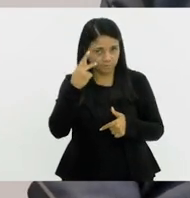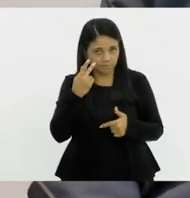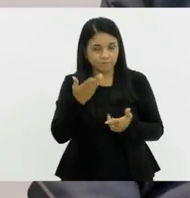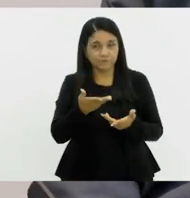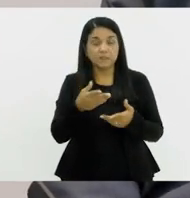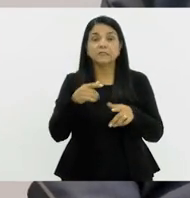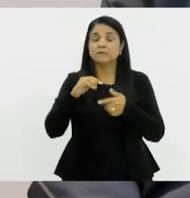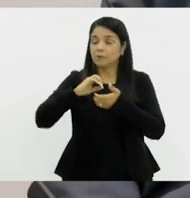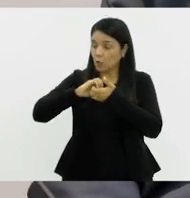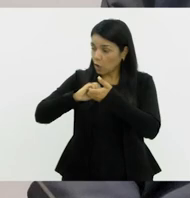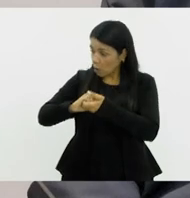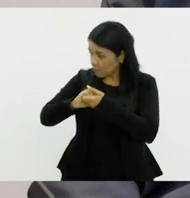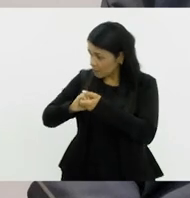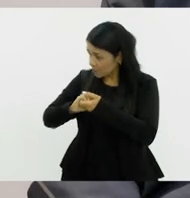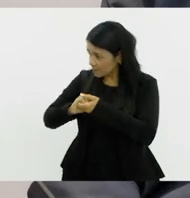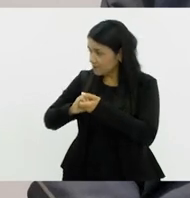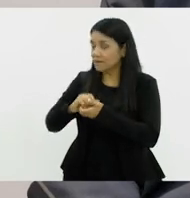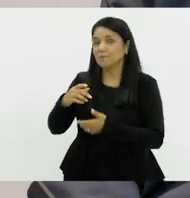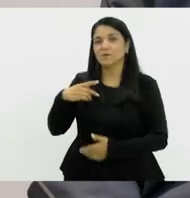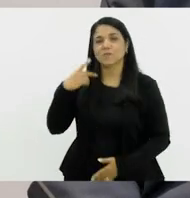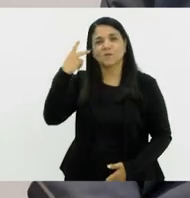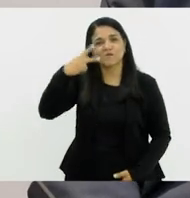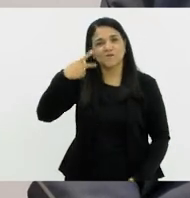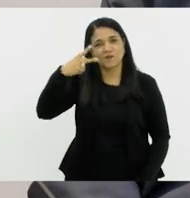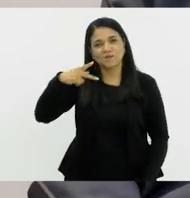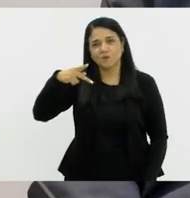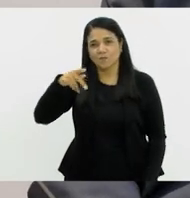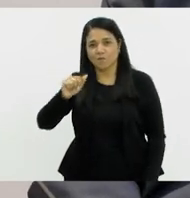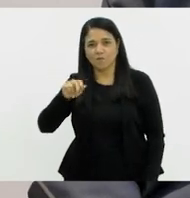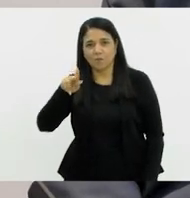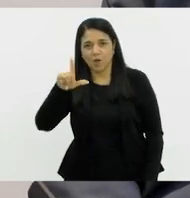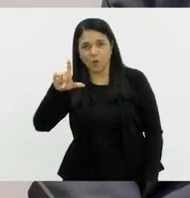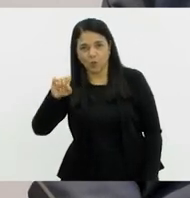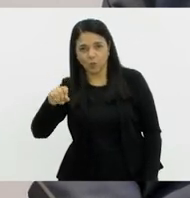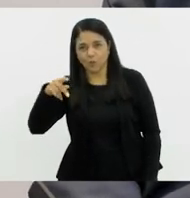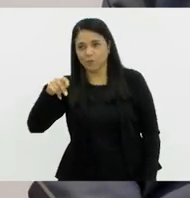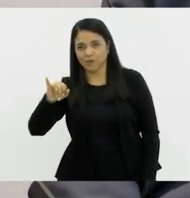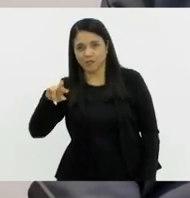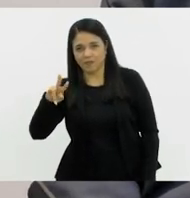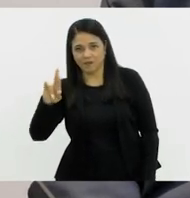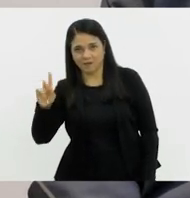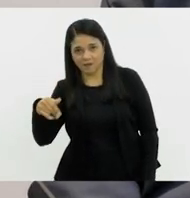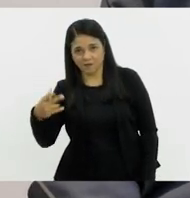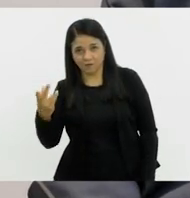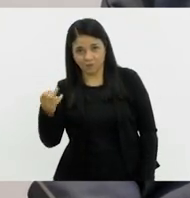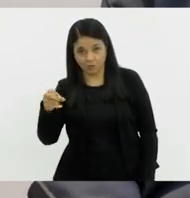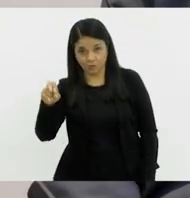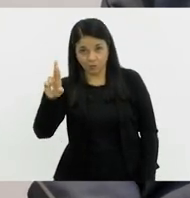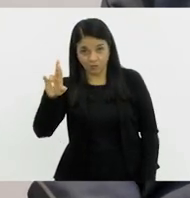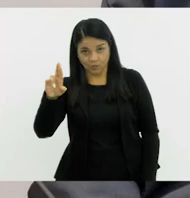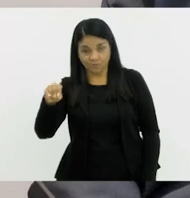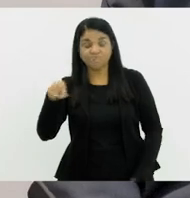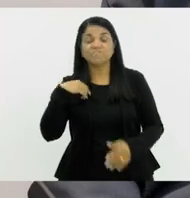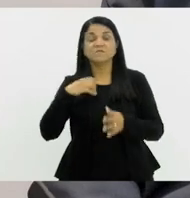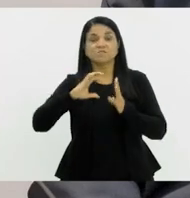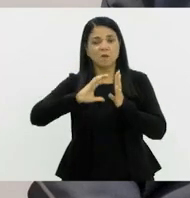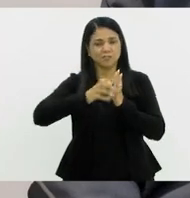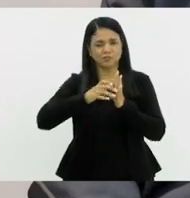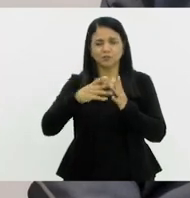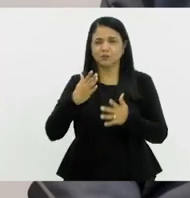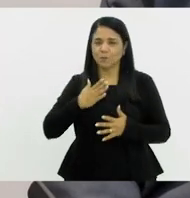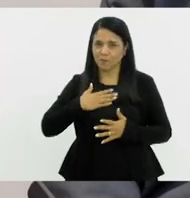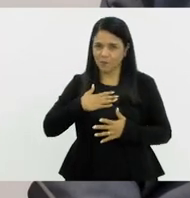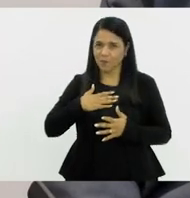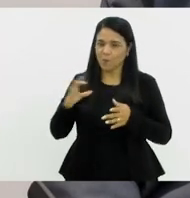também cumprimentando aqui meu querido Paulo Pinheiro, que é do meu partido e sei do compromisso também desse trabalho. Então, muito